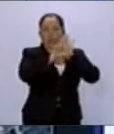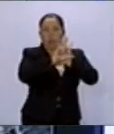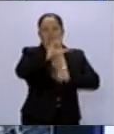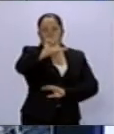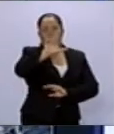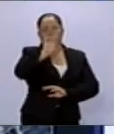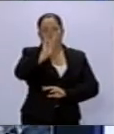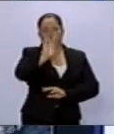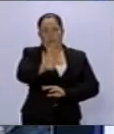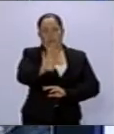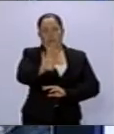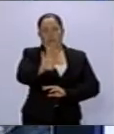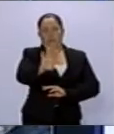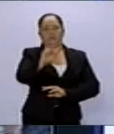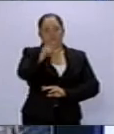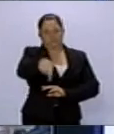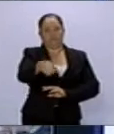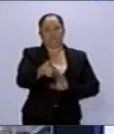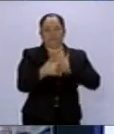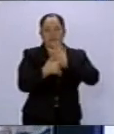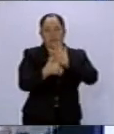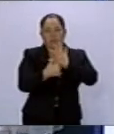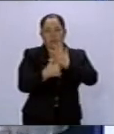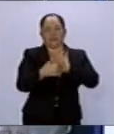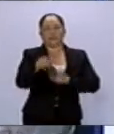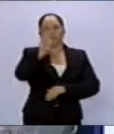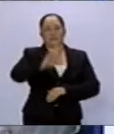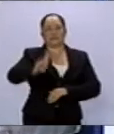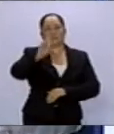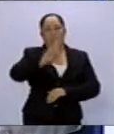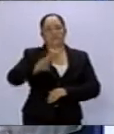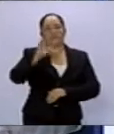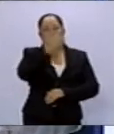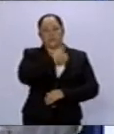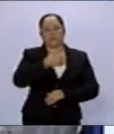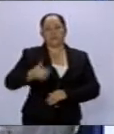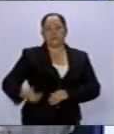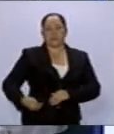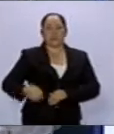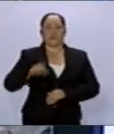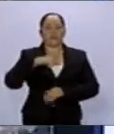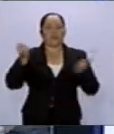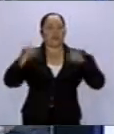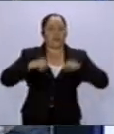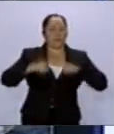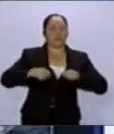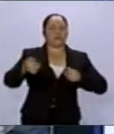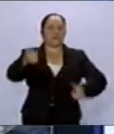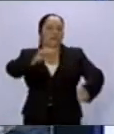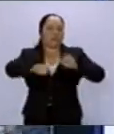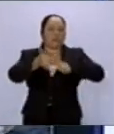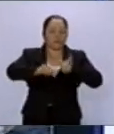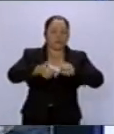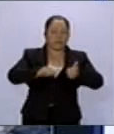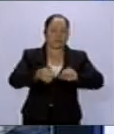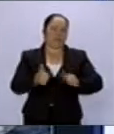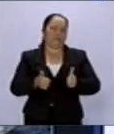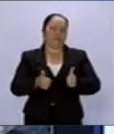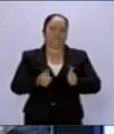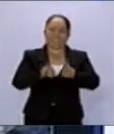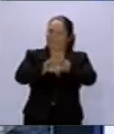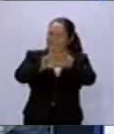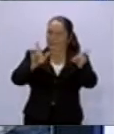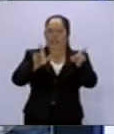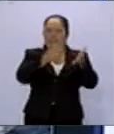diretrizes e bases que estabelece que são as Universidades públicas têm capacidade de avaliar esse egresso portanto são coisas diferentes